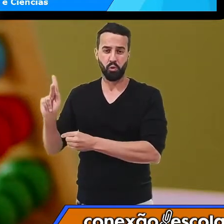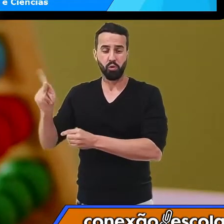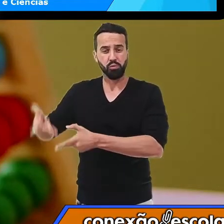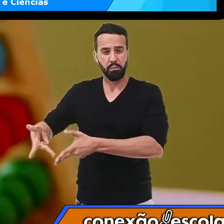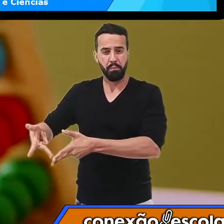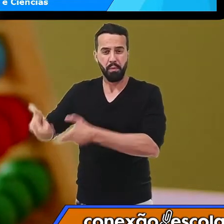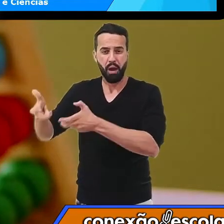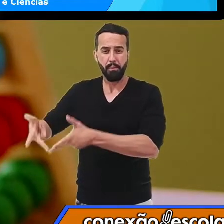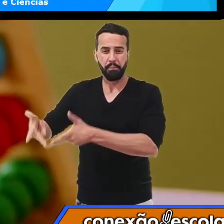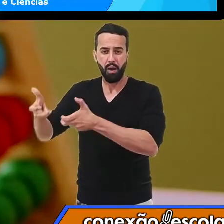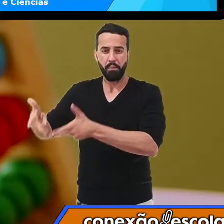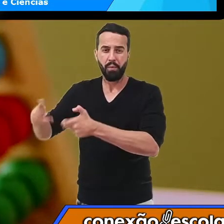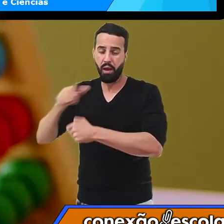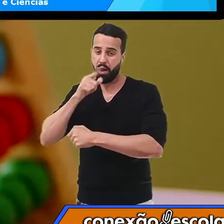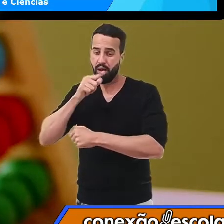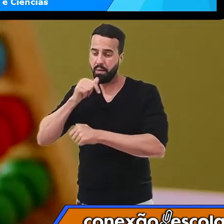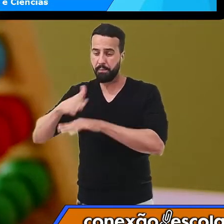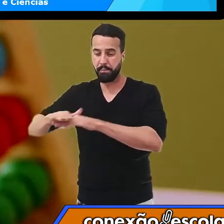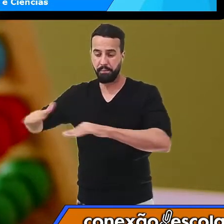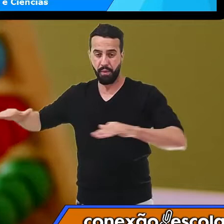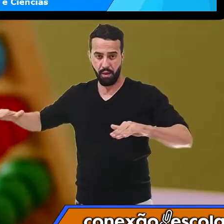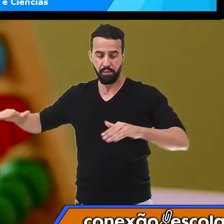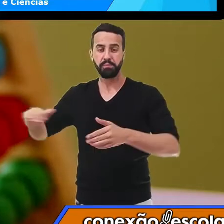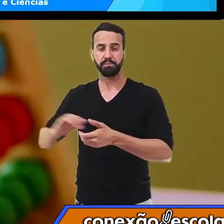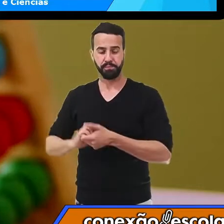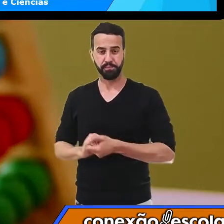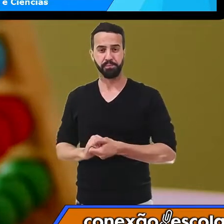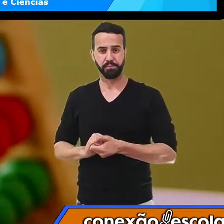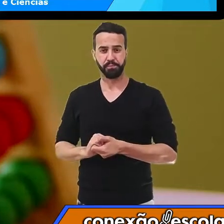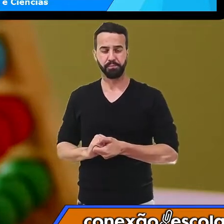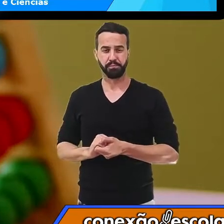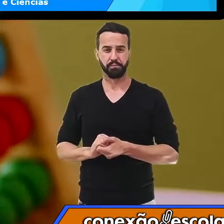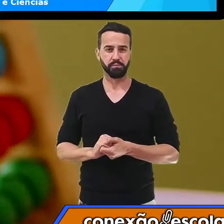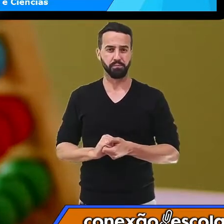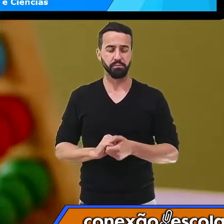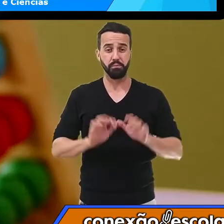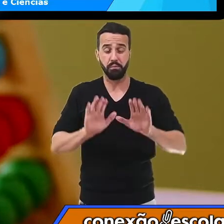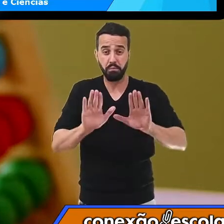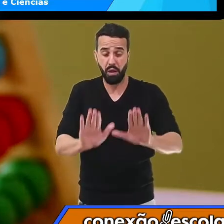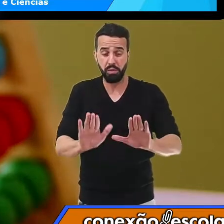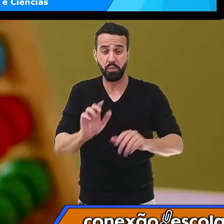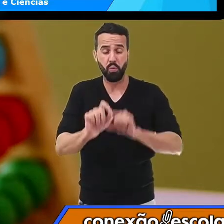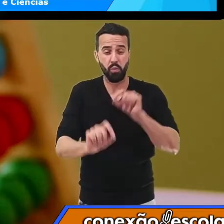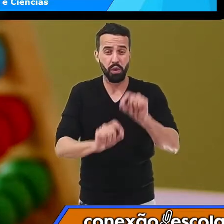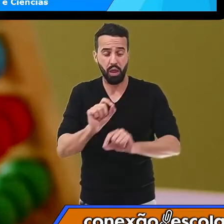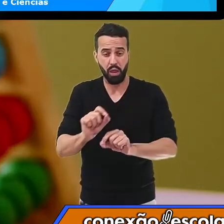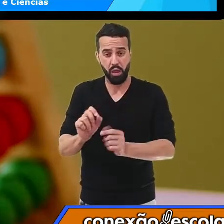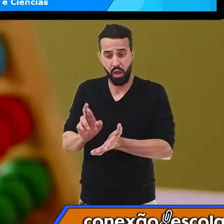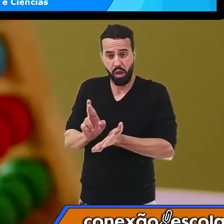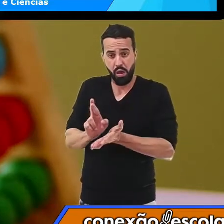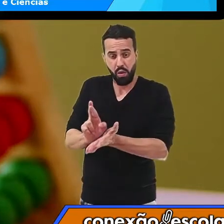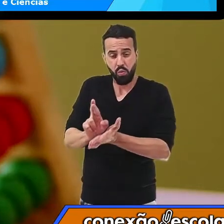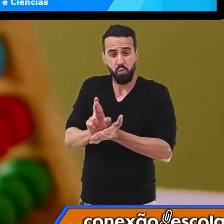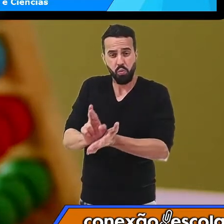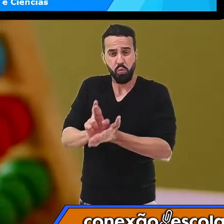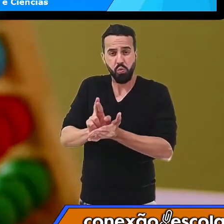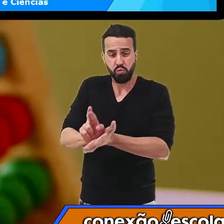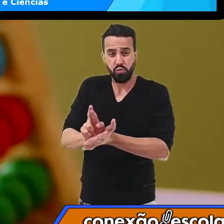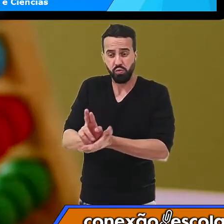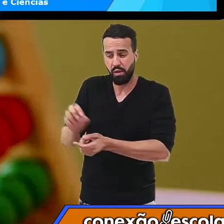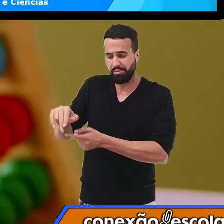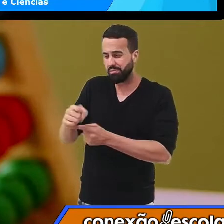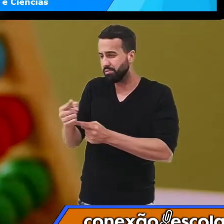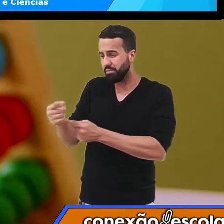elas ficam no mar, as plataformas. Tanto o fato dos recursos não